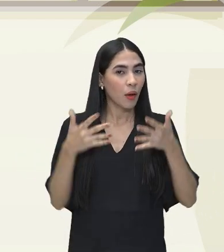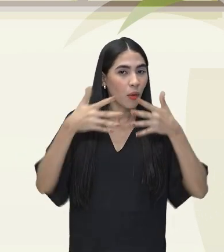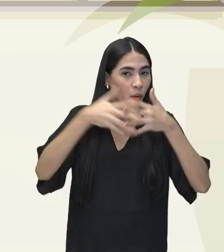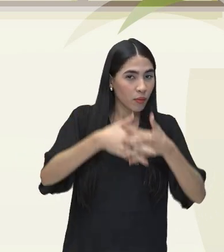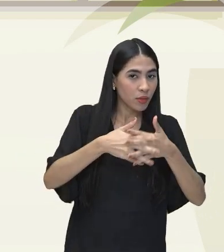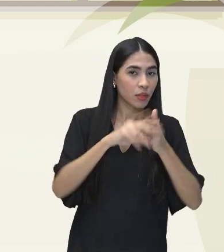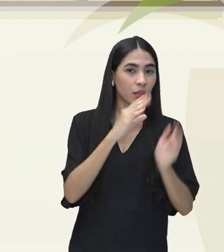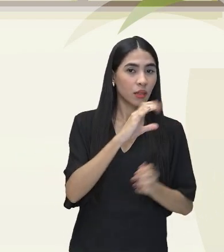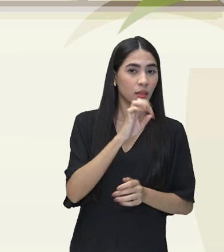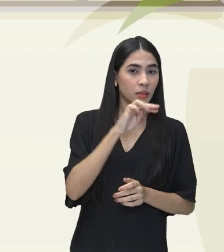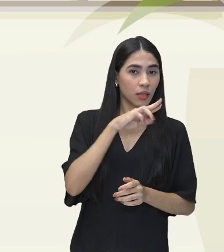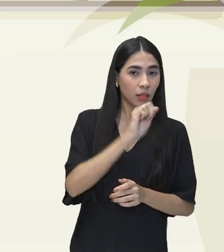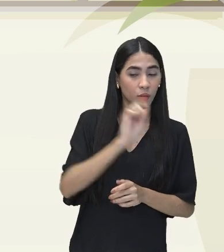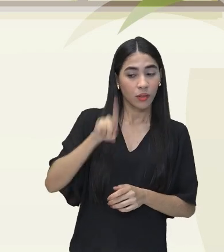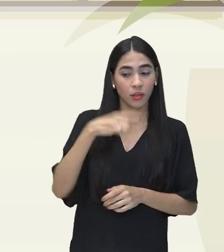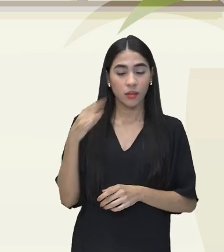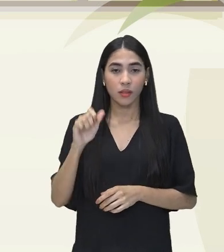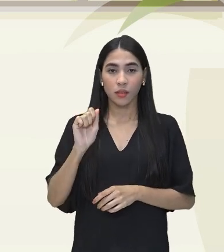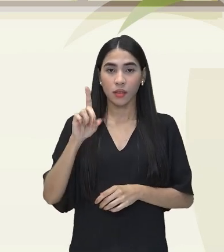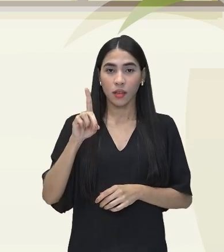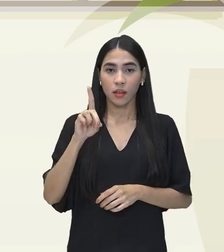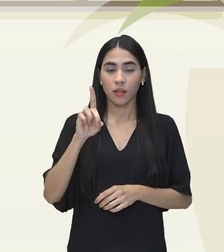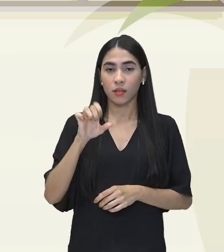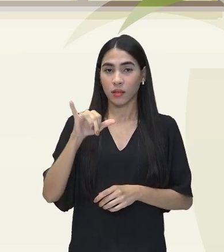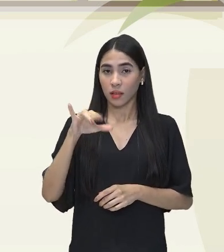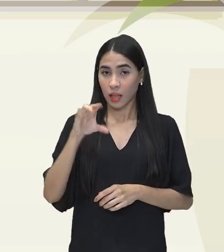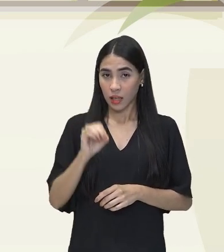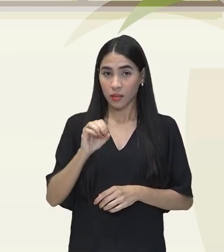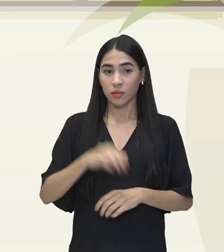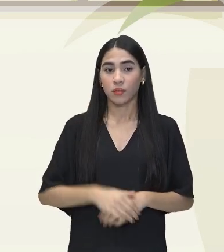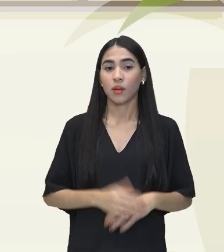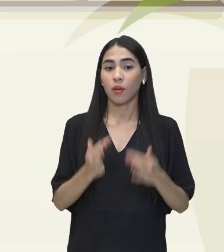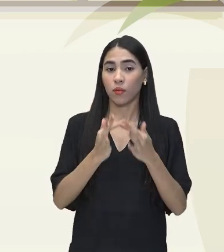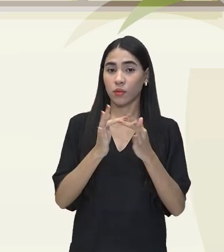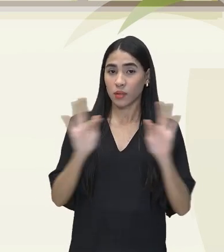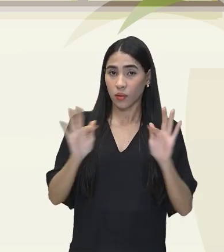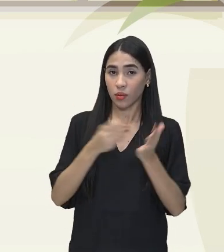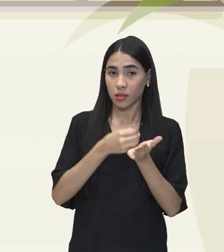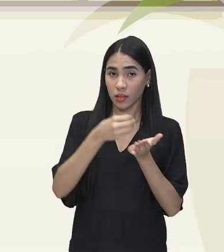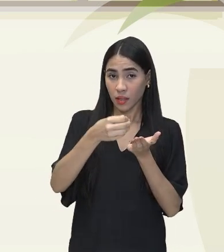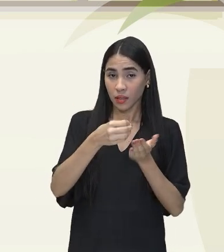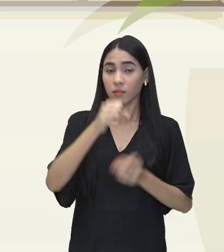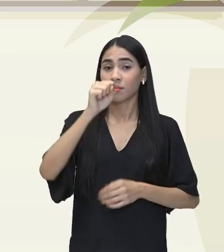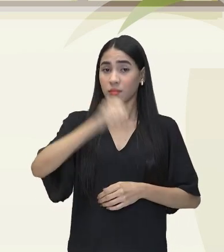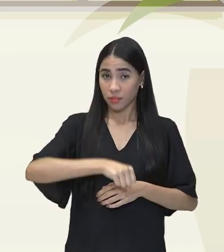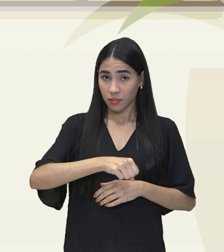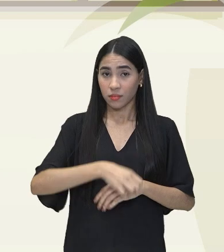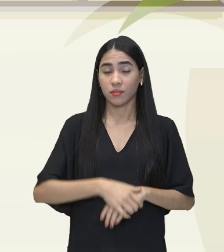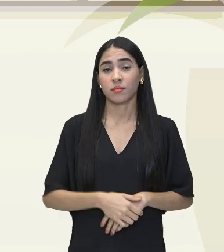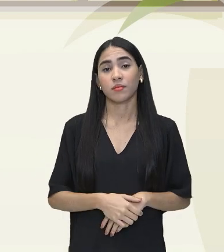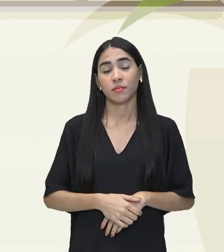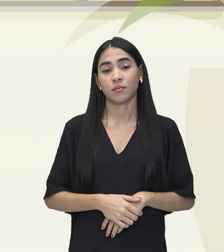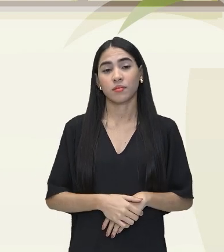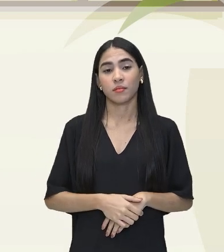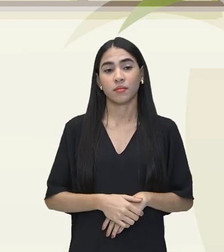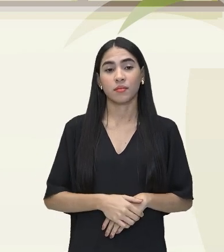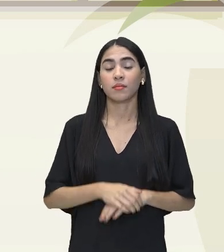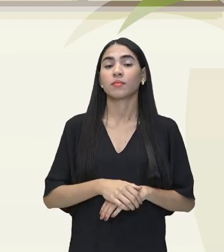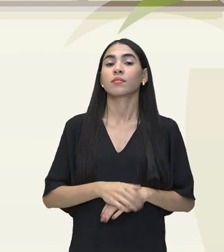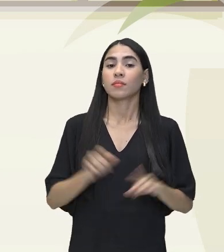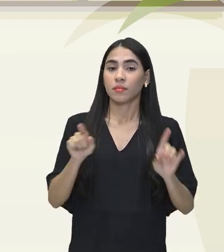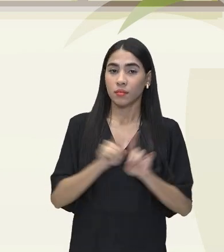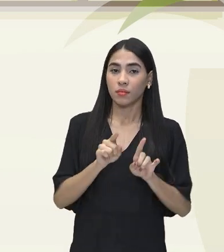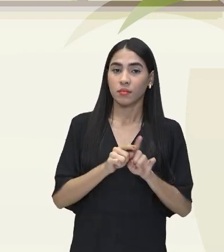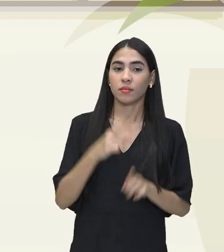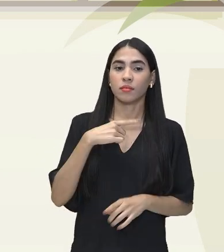cetona com aldeídos, tá bom? São funções oxigenadas? São, né? E aí nós temos o metanal,